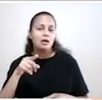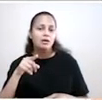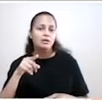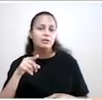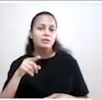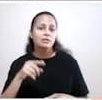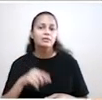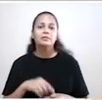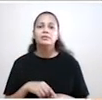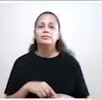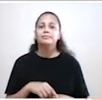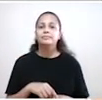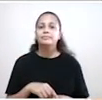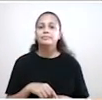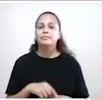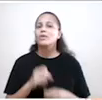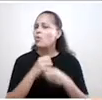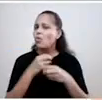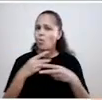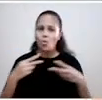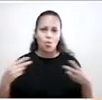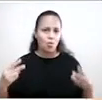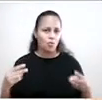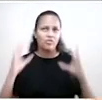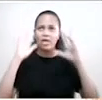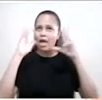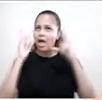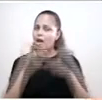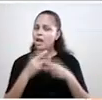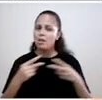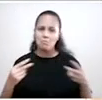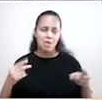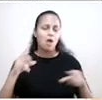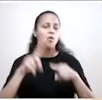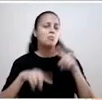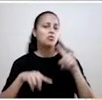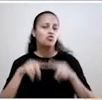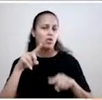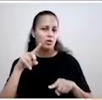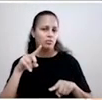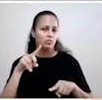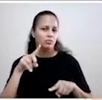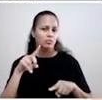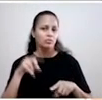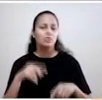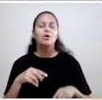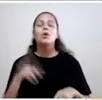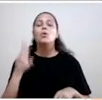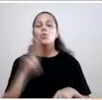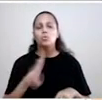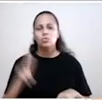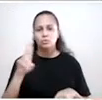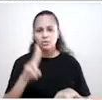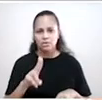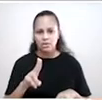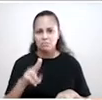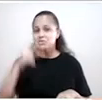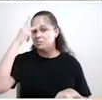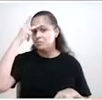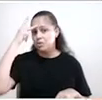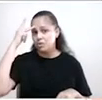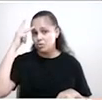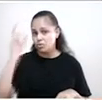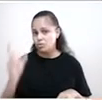mulher, ou it, ele ou ela, coisa, animal, objeto. Aí sim, usamos o has para